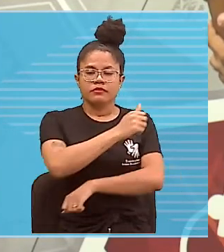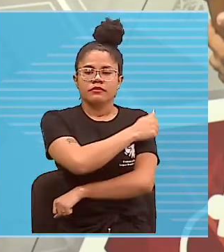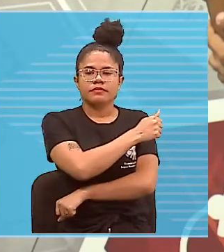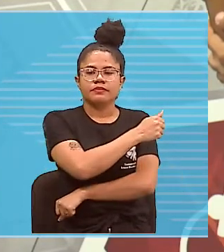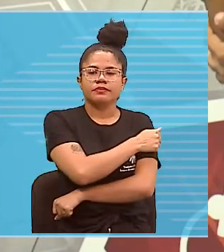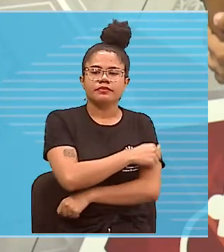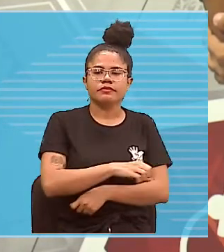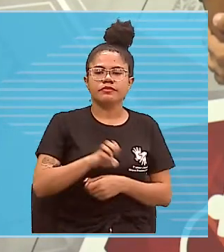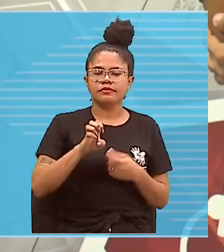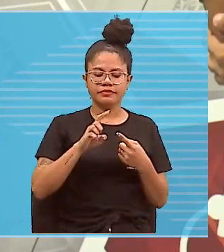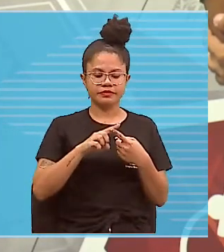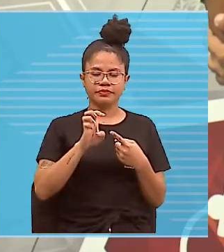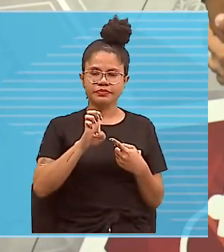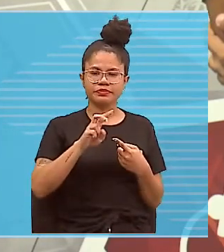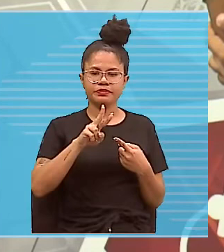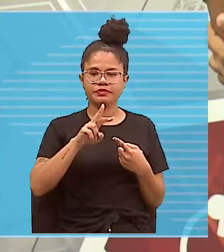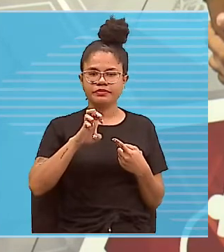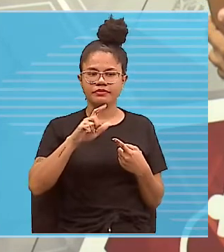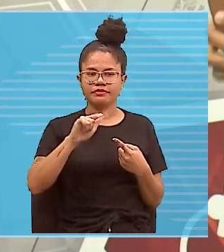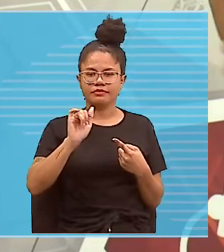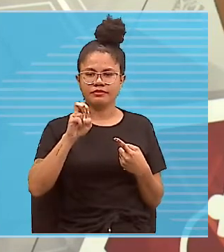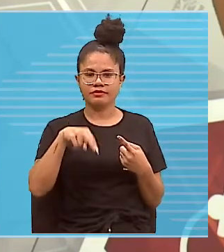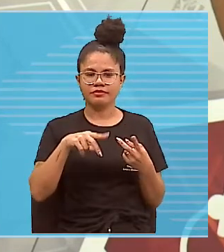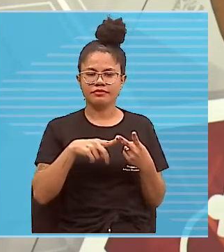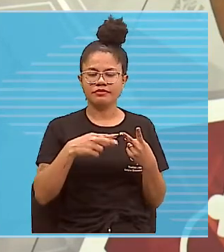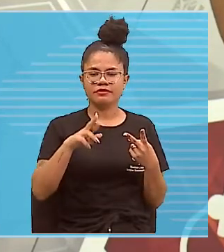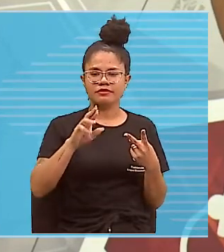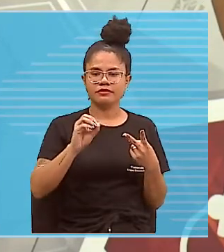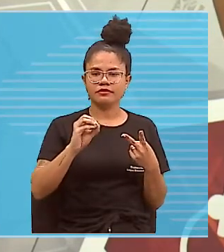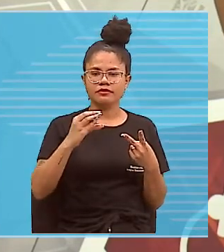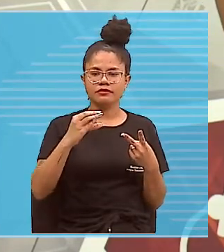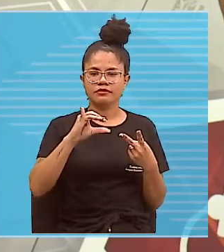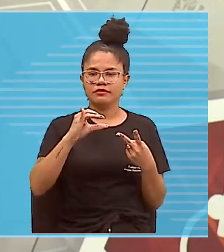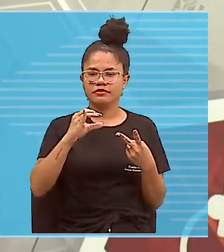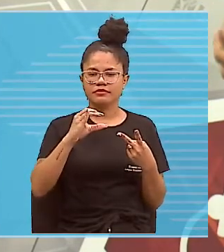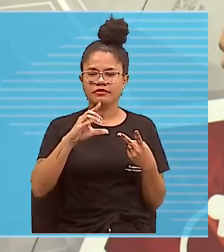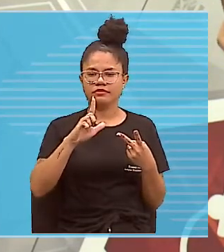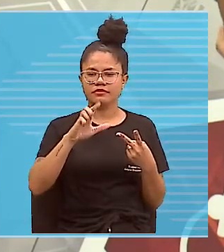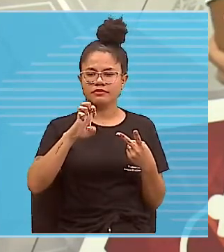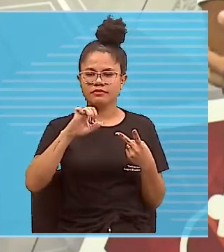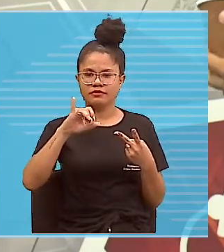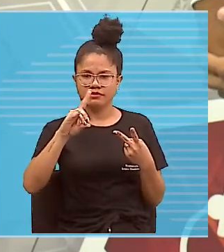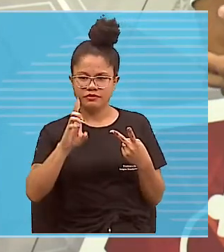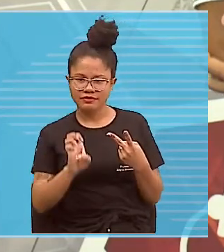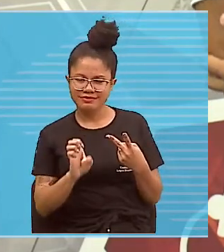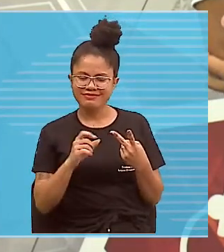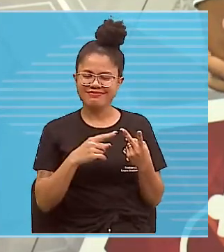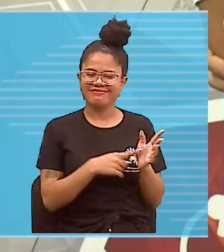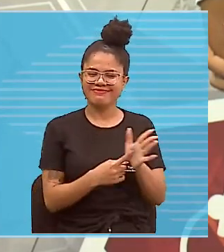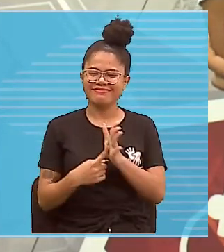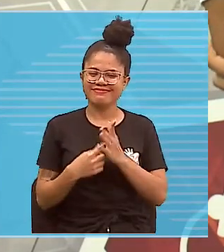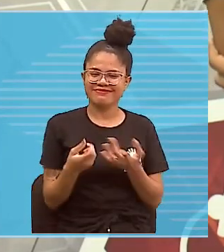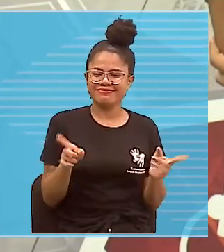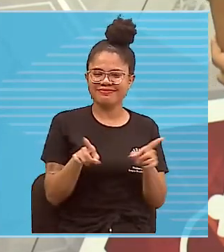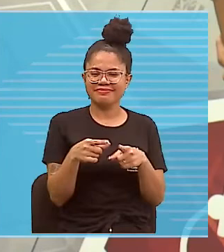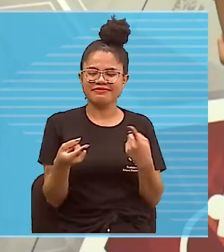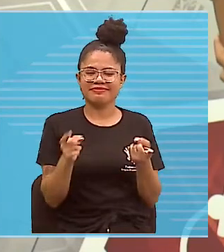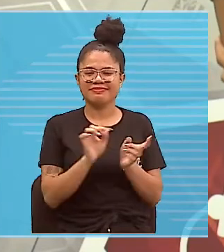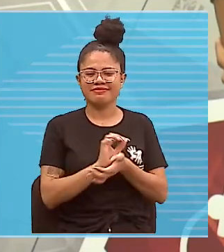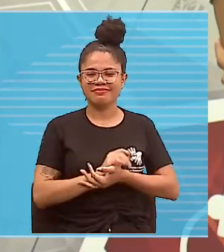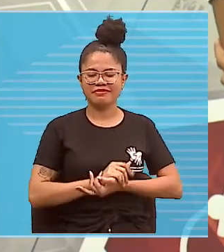e Rosicleide. Elas estão cantando uma música nesse vídeo, mostrando aí esse talento para a música.